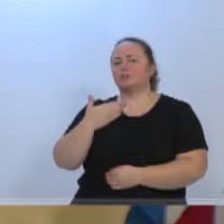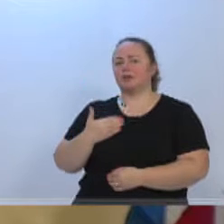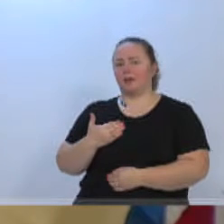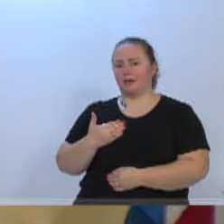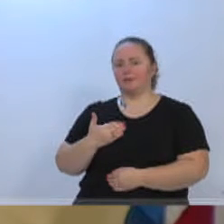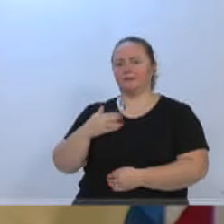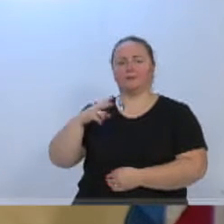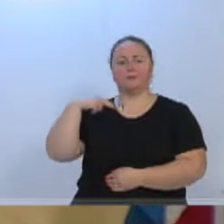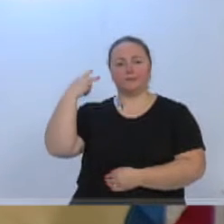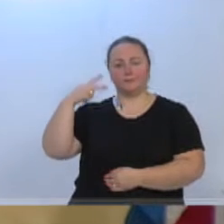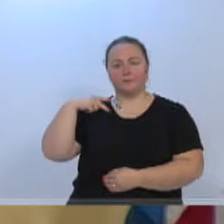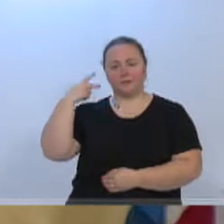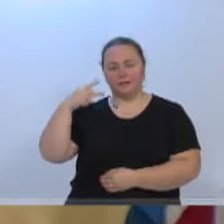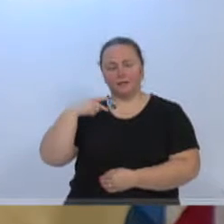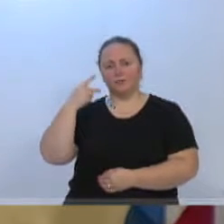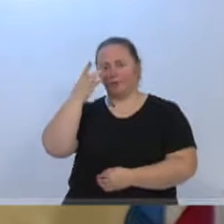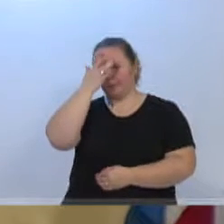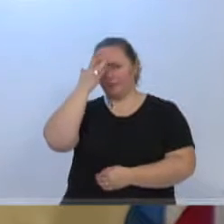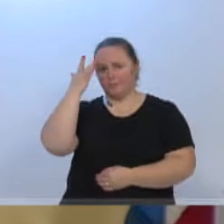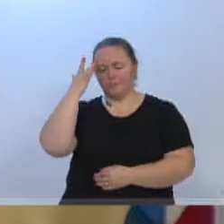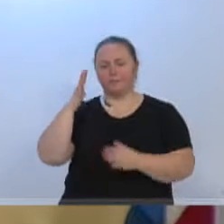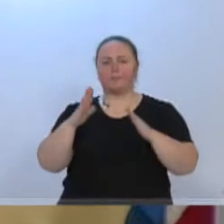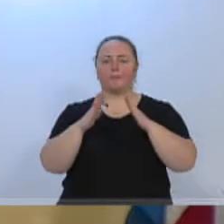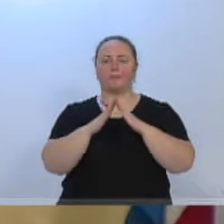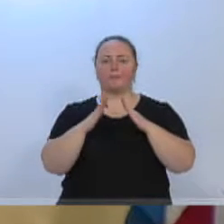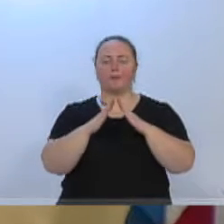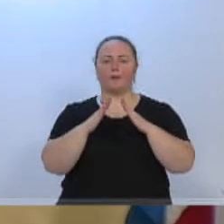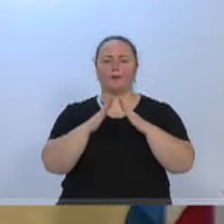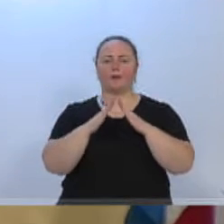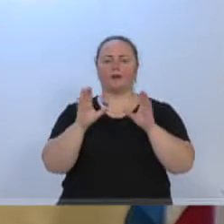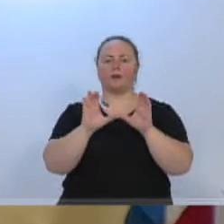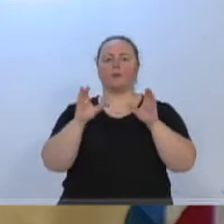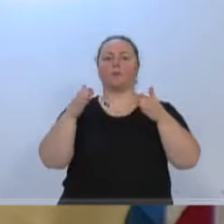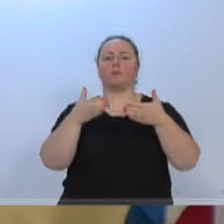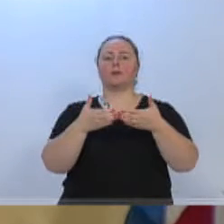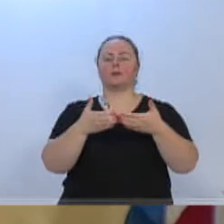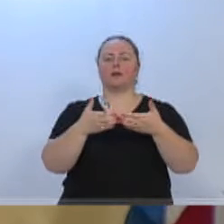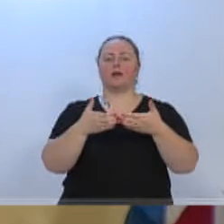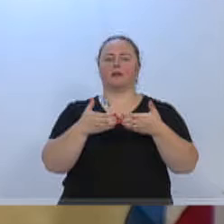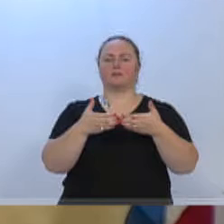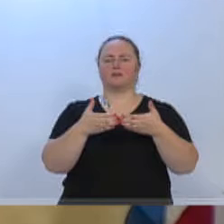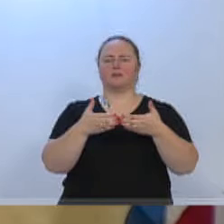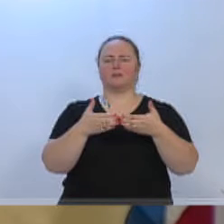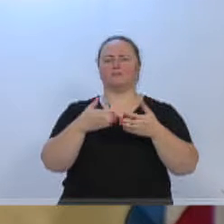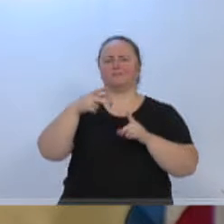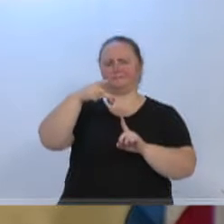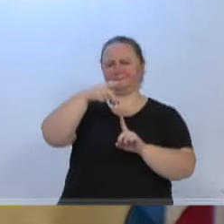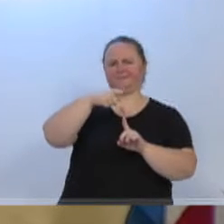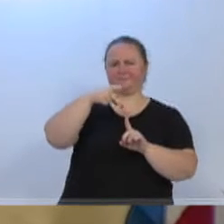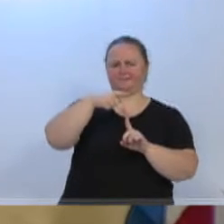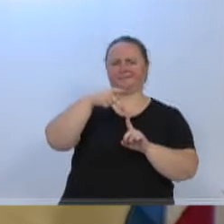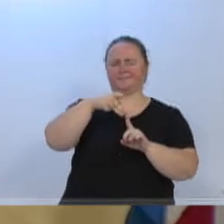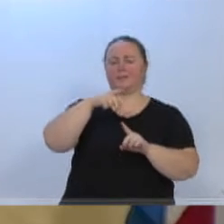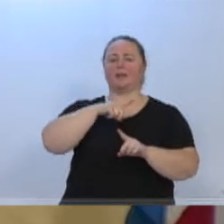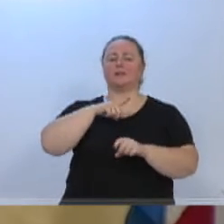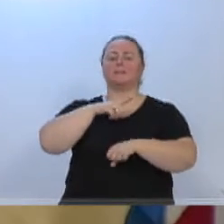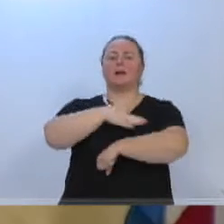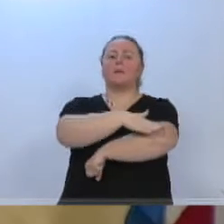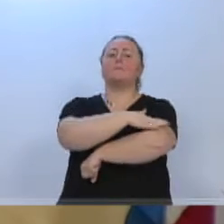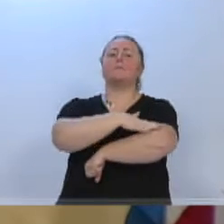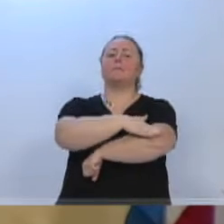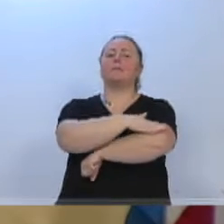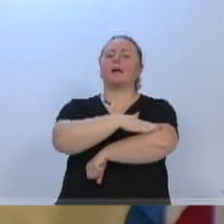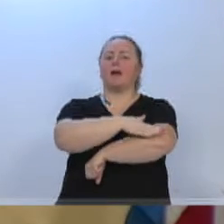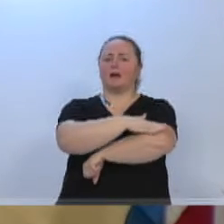principalmente os moradores ali da comunidade da Ponta Aguda, em relação à questão da prainha, o problema que persiste na cidade, o